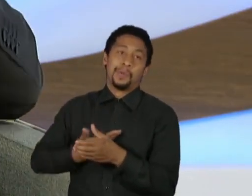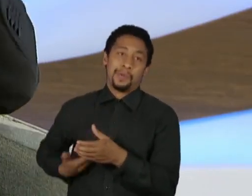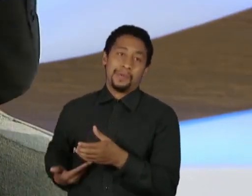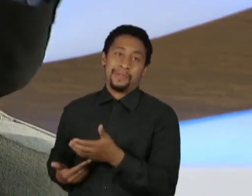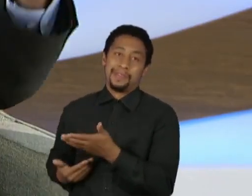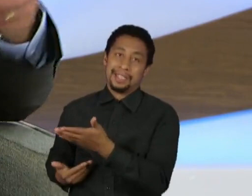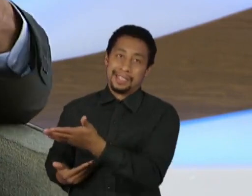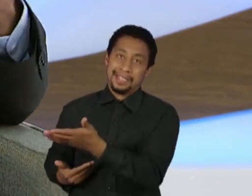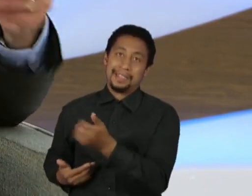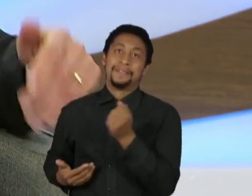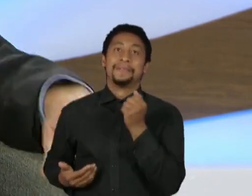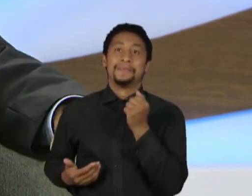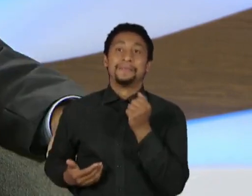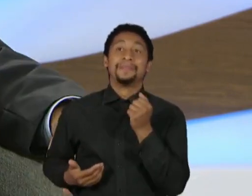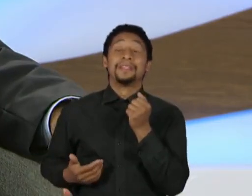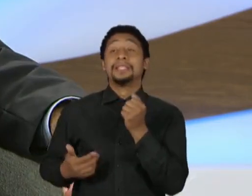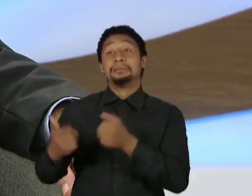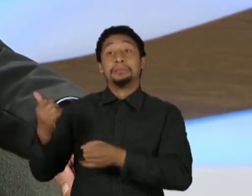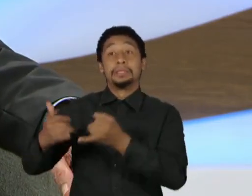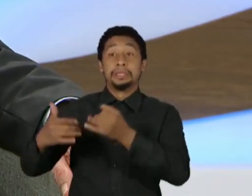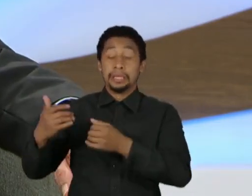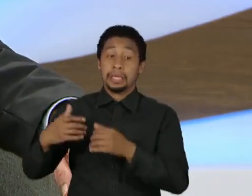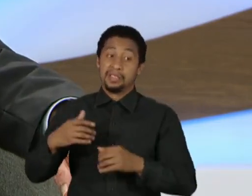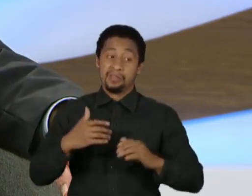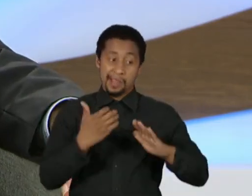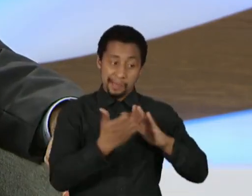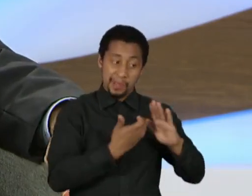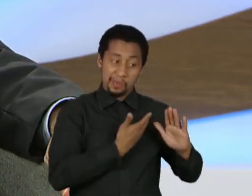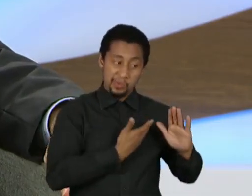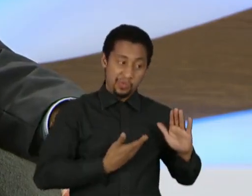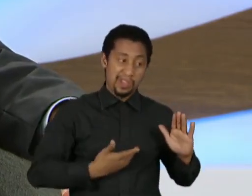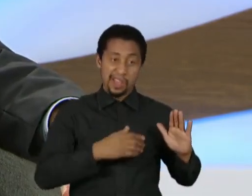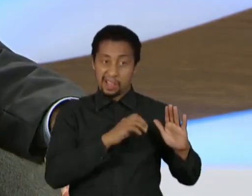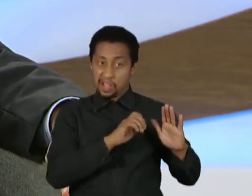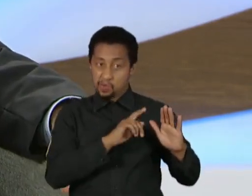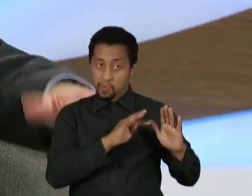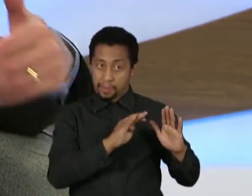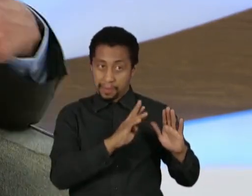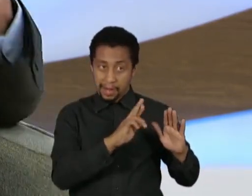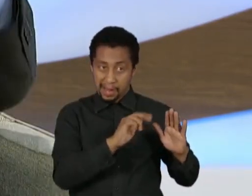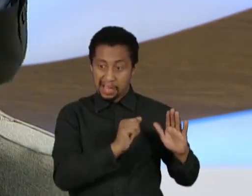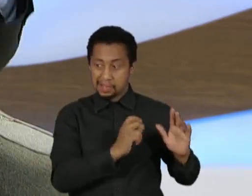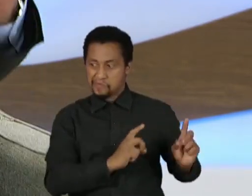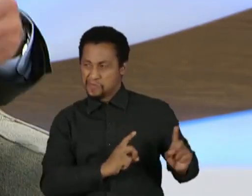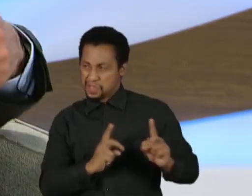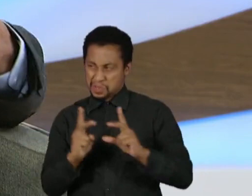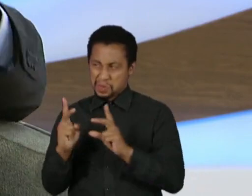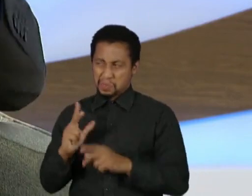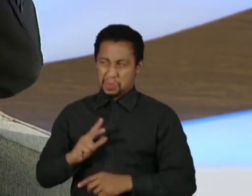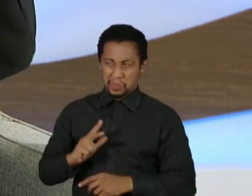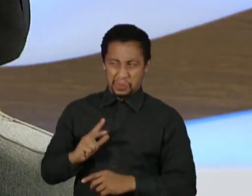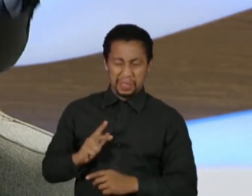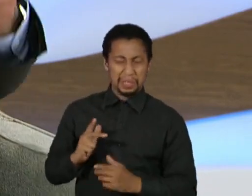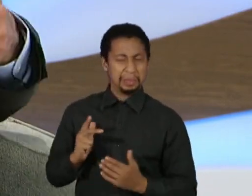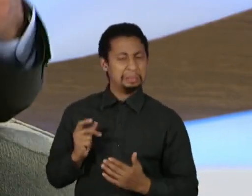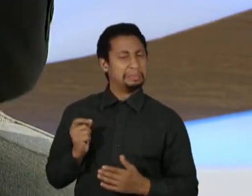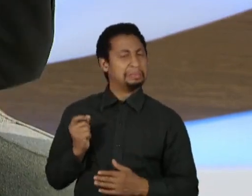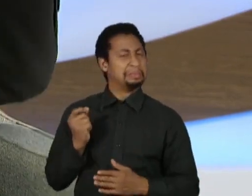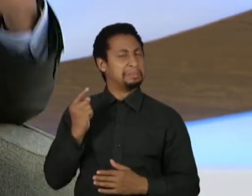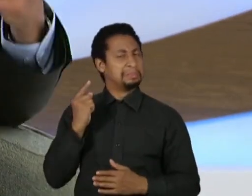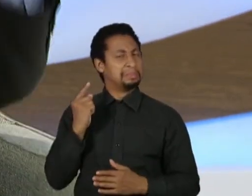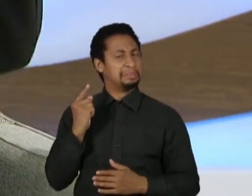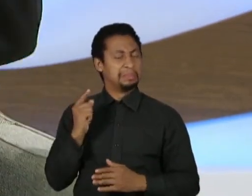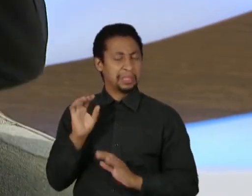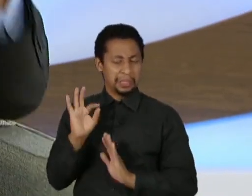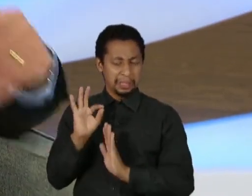essa critério de privatização foi muito assimétrico e que não tem a participação de